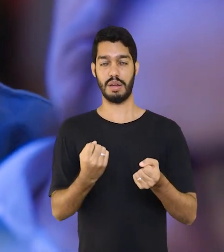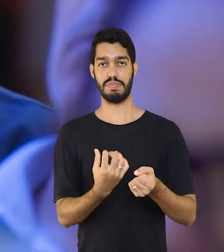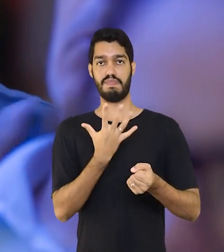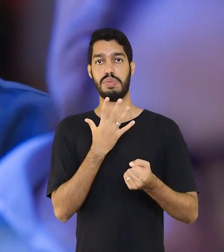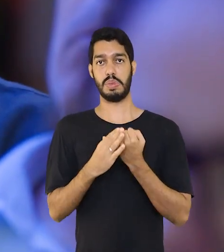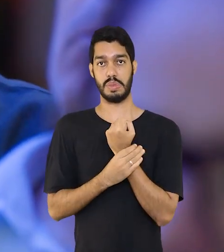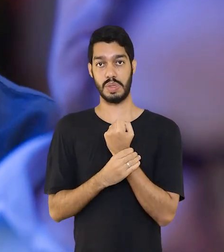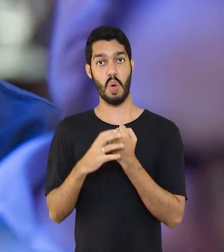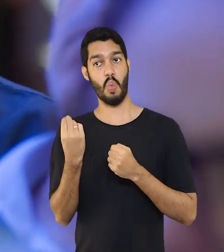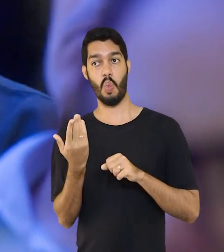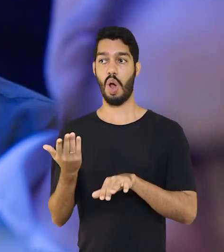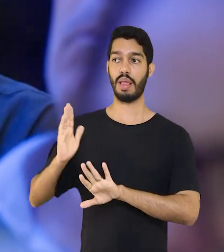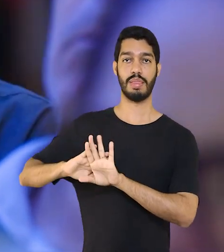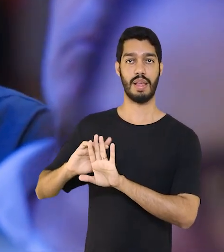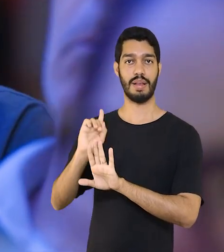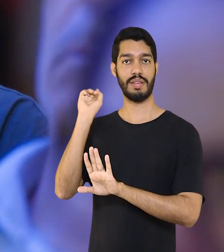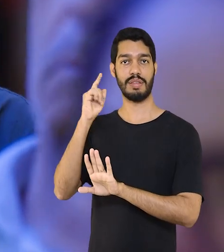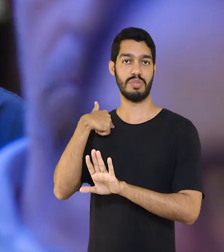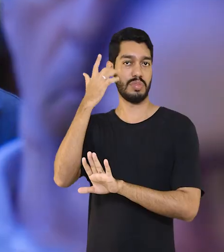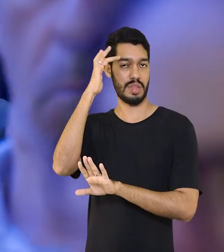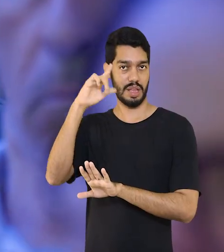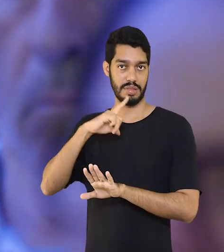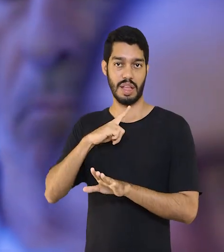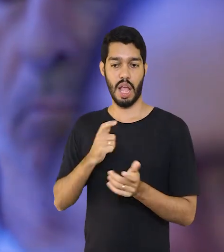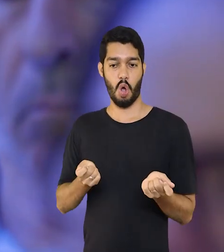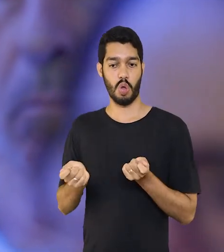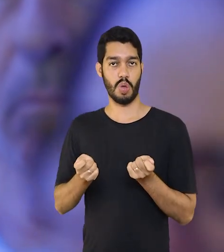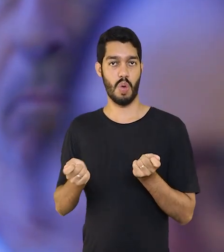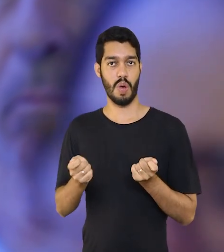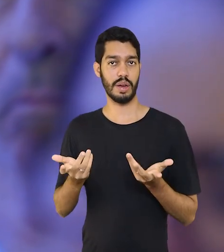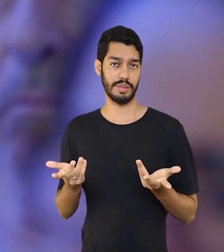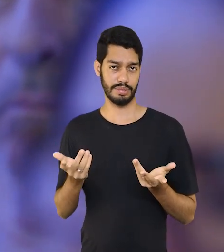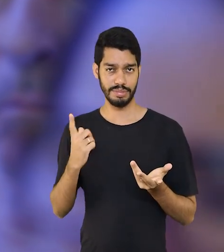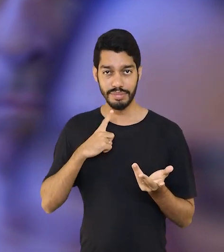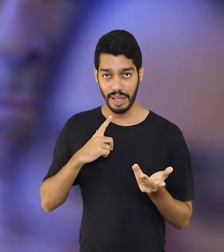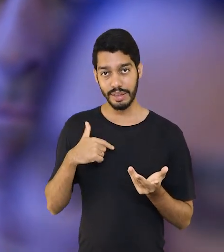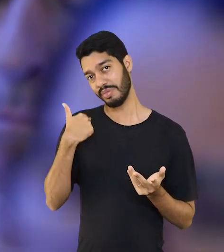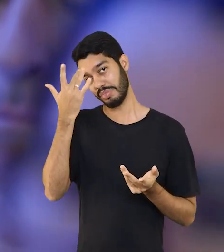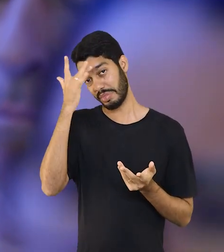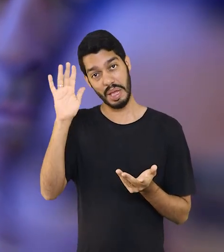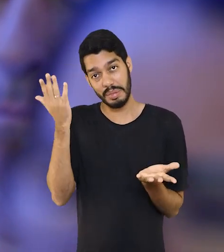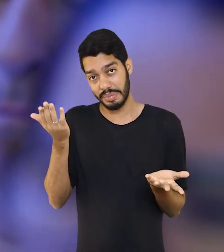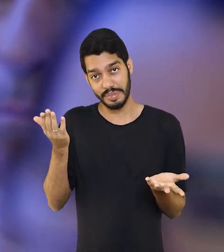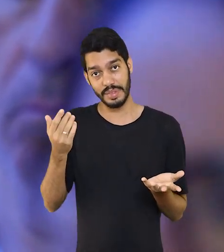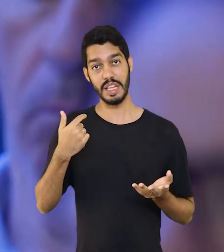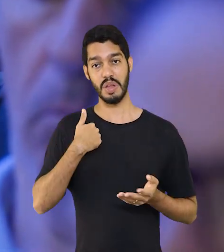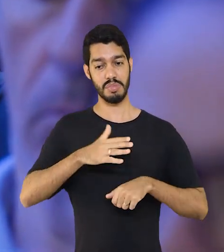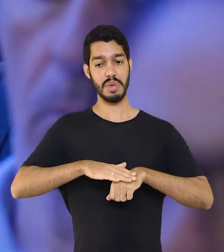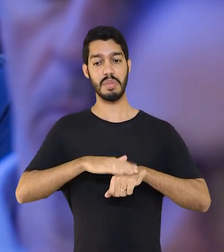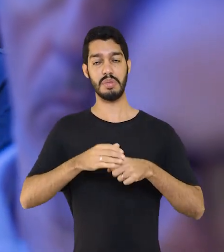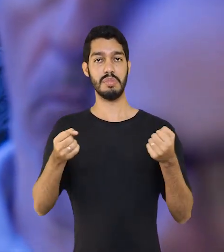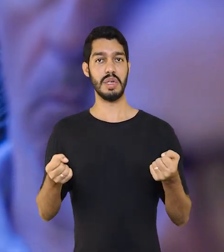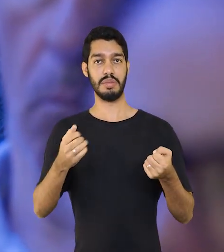tem controle de tração, lá. Eu não sei se alguém vai acelerar. Assim, talvez a única coisa que eu saiba é